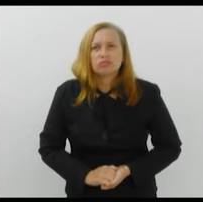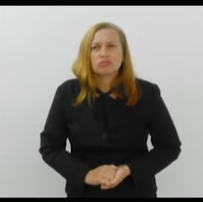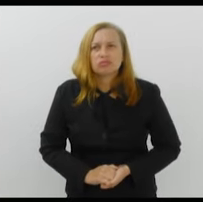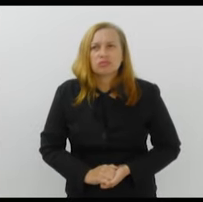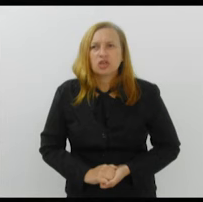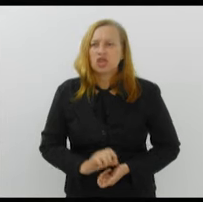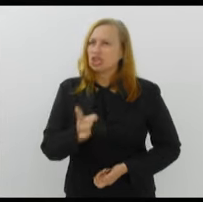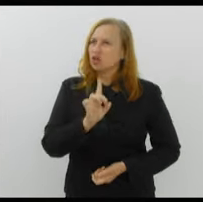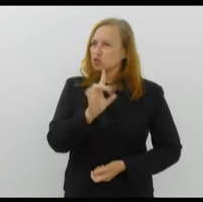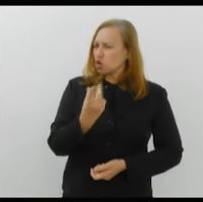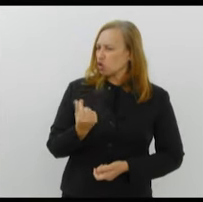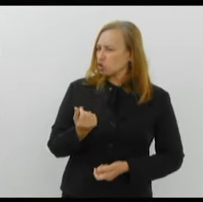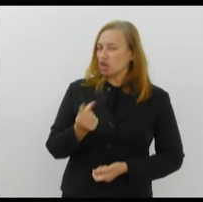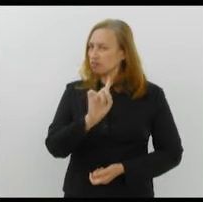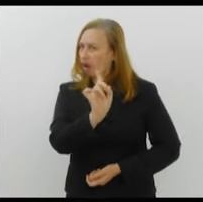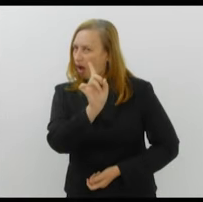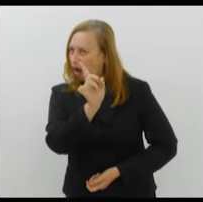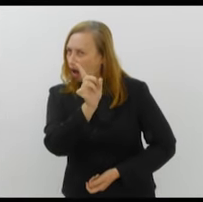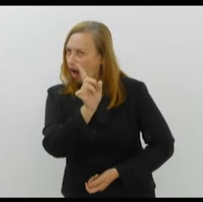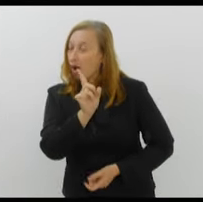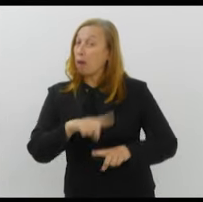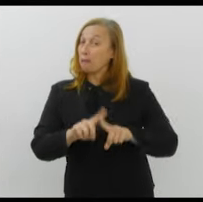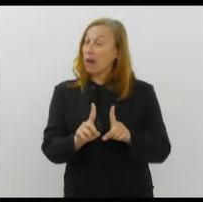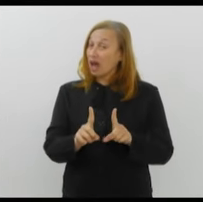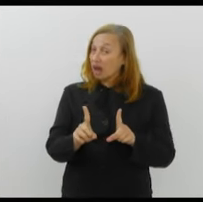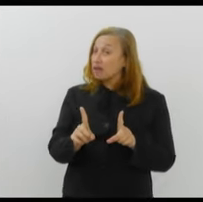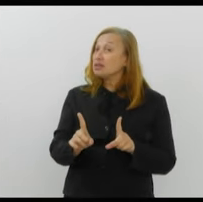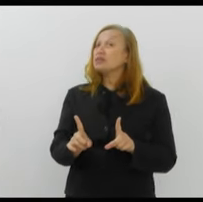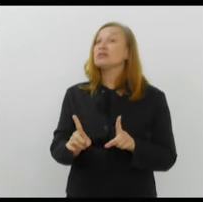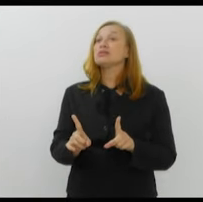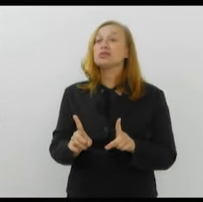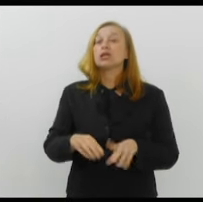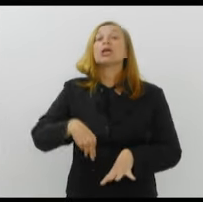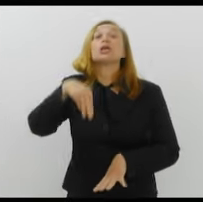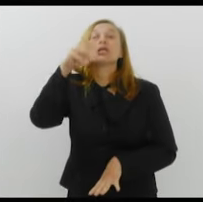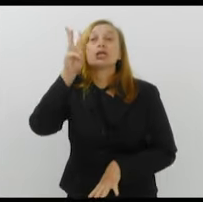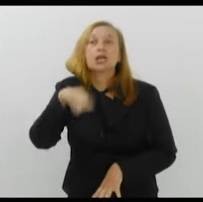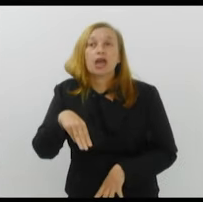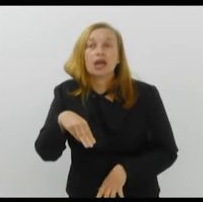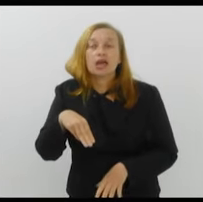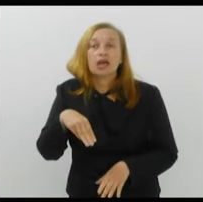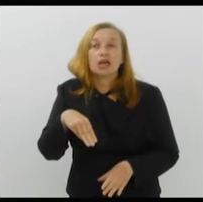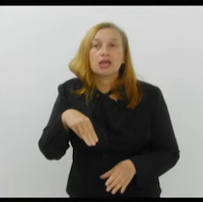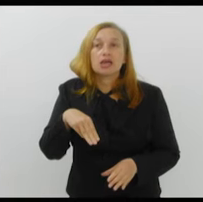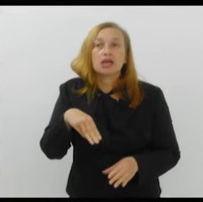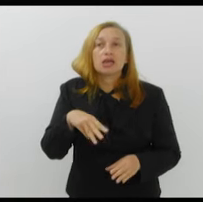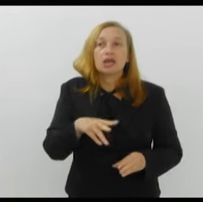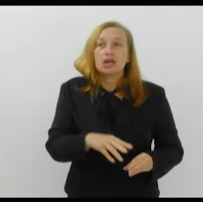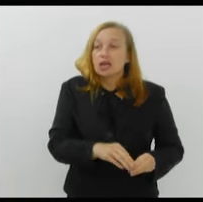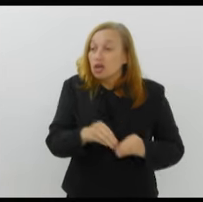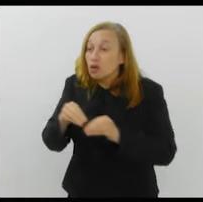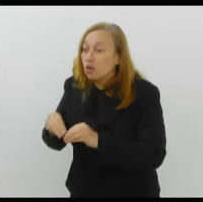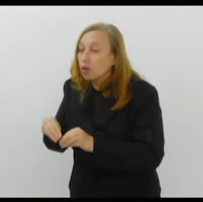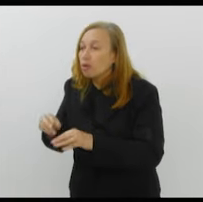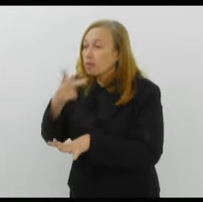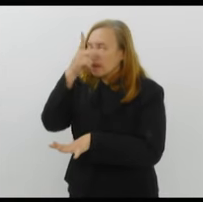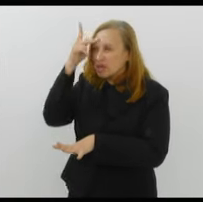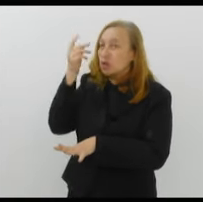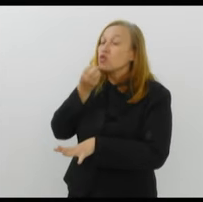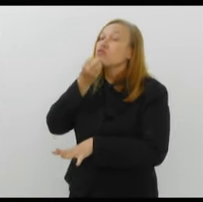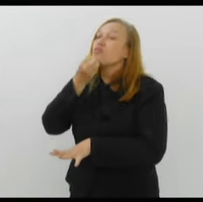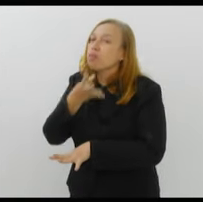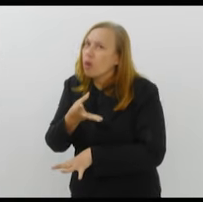não só com o dinheiro, mas, acima de tudo, quem coloca pessoas boas ou